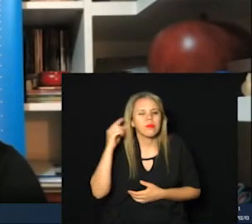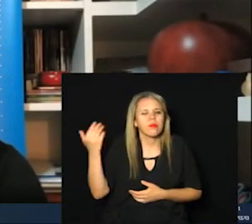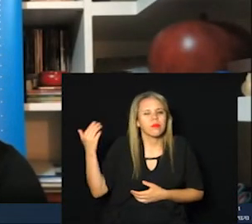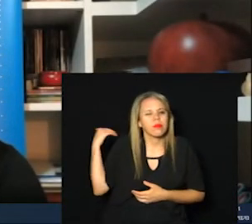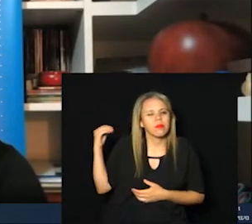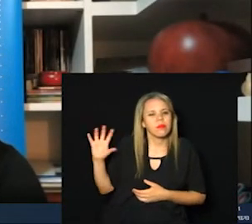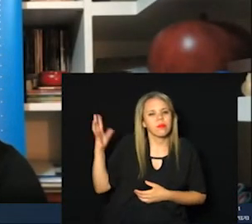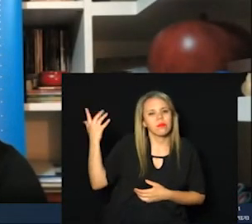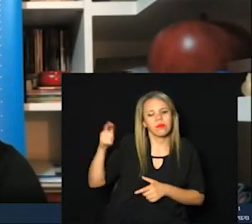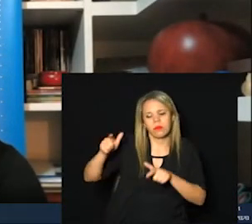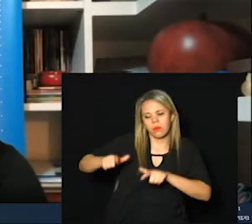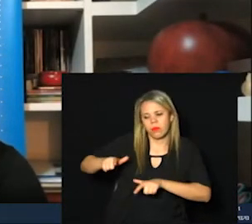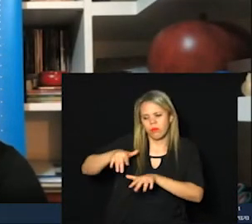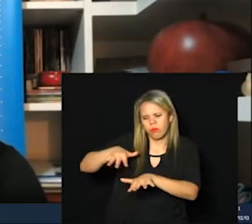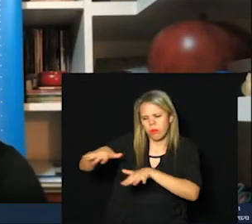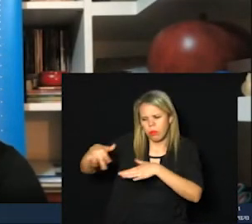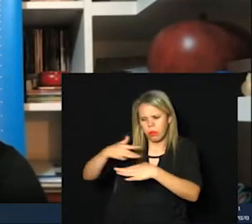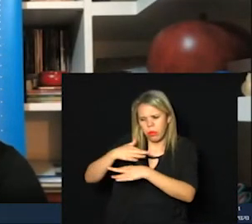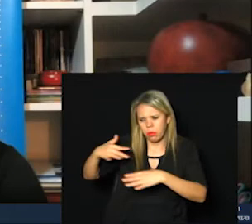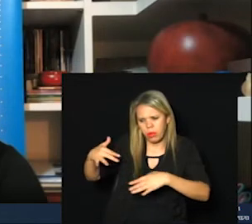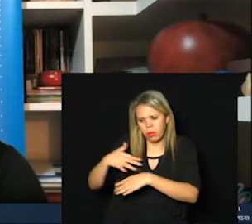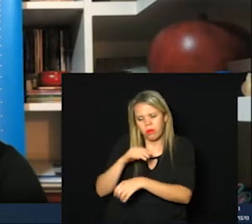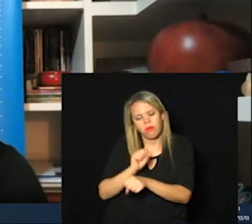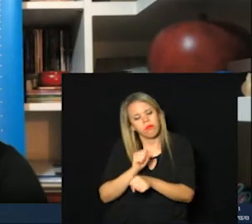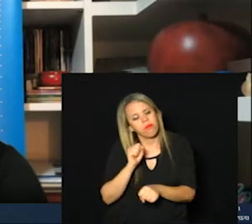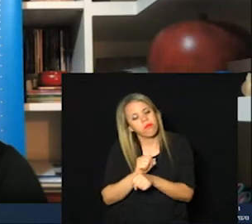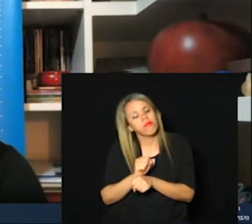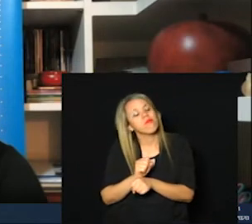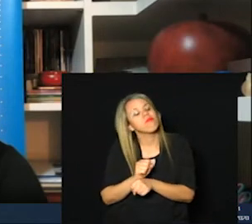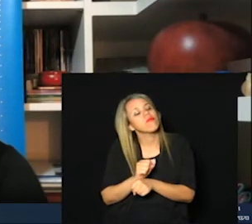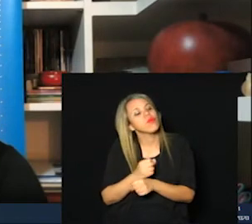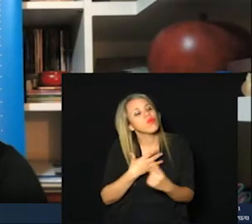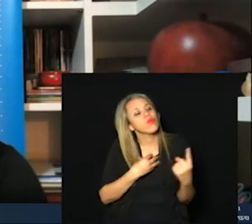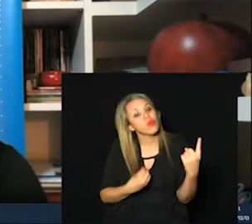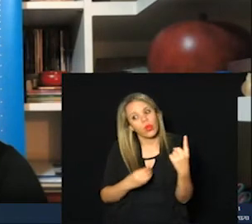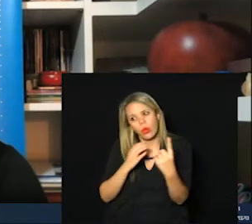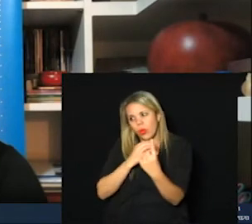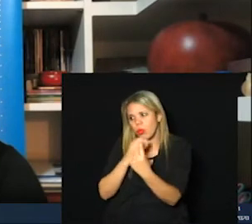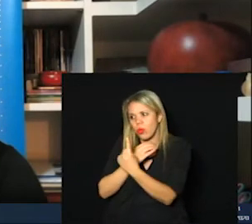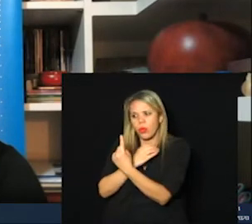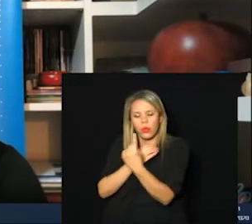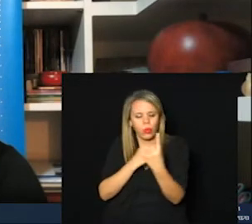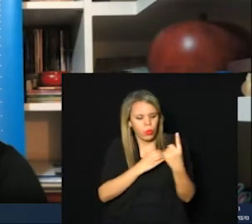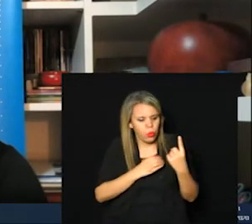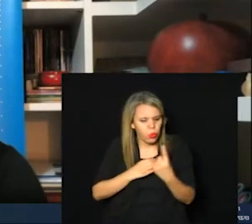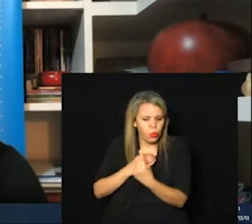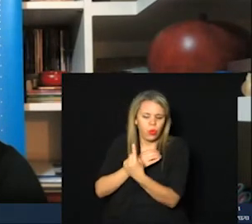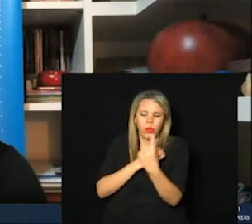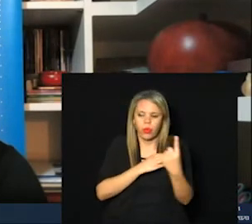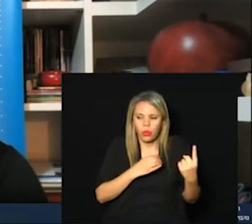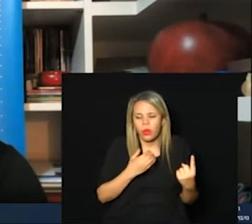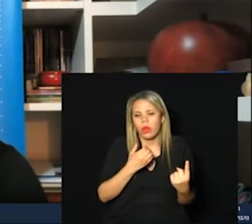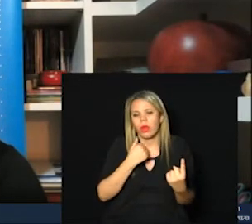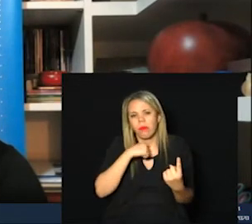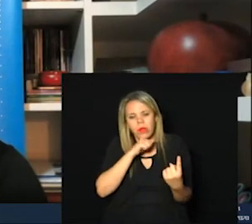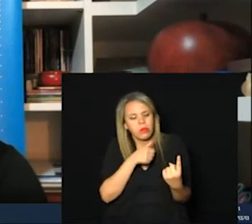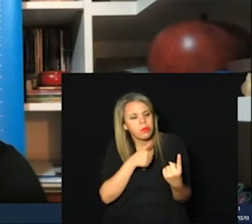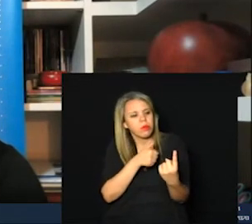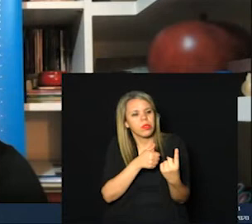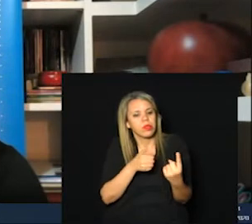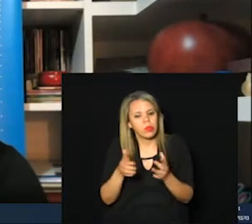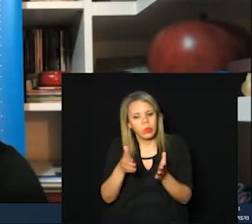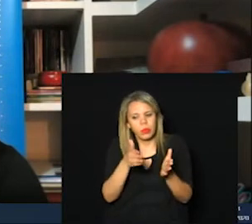lugar muito movimentado, esperando alguma coisa, e o filho corria entre ela e perto de uma estrada